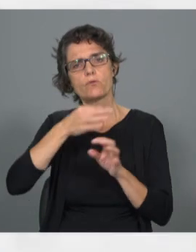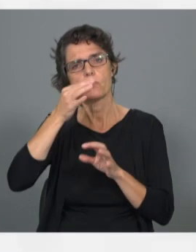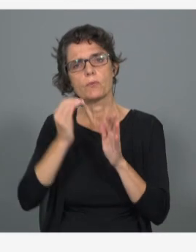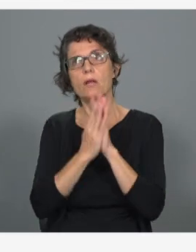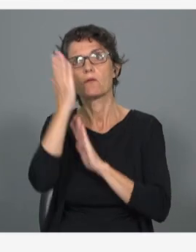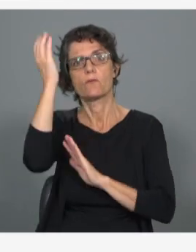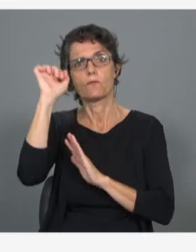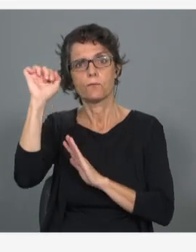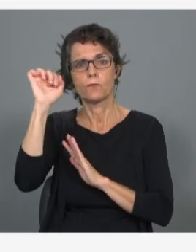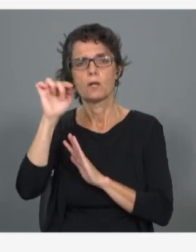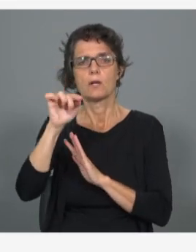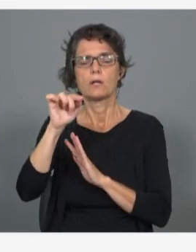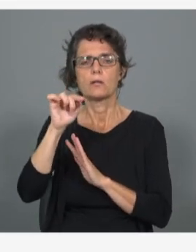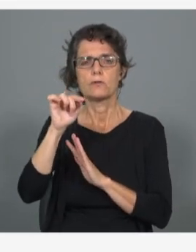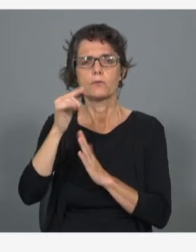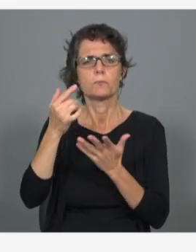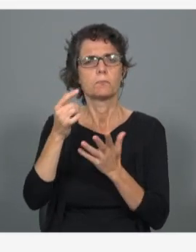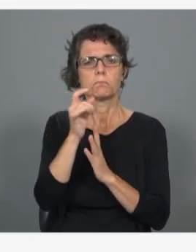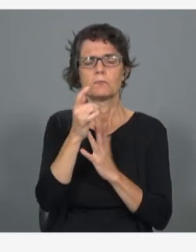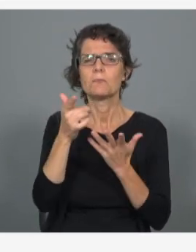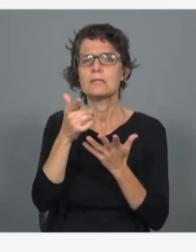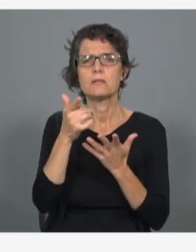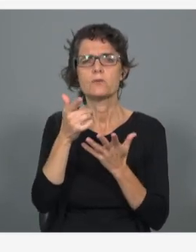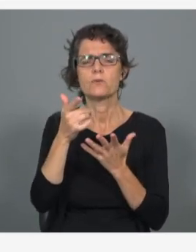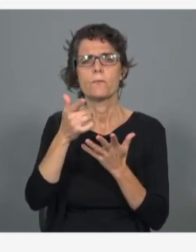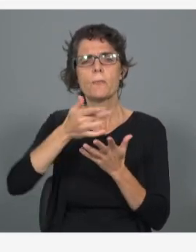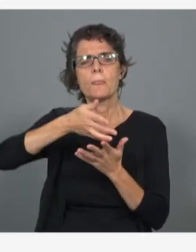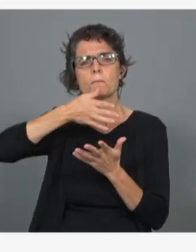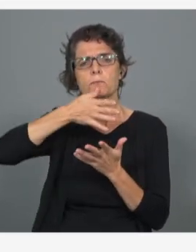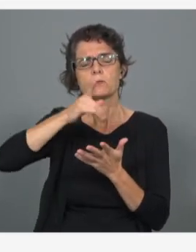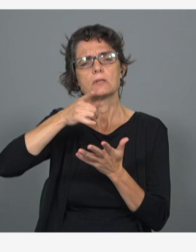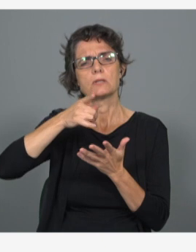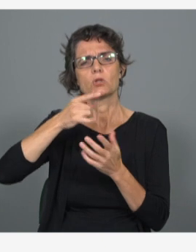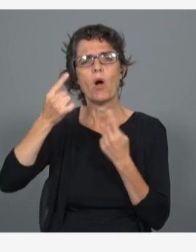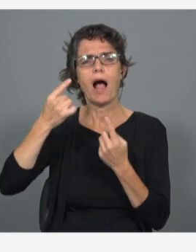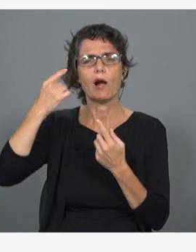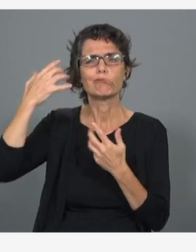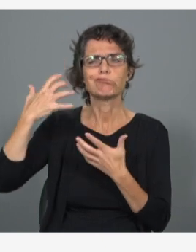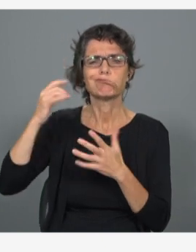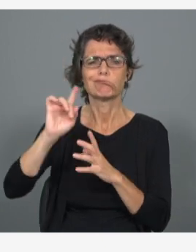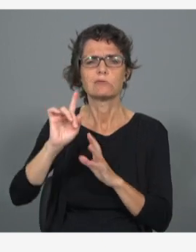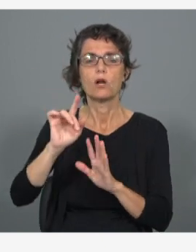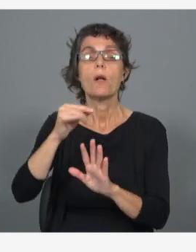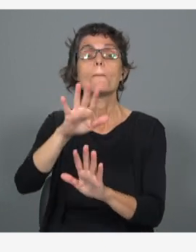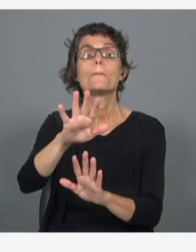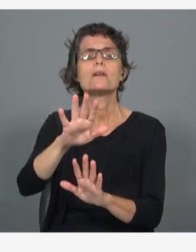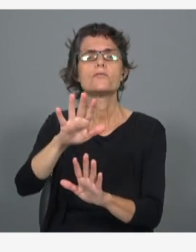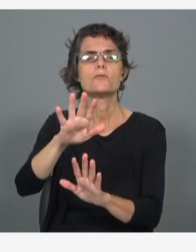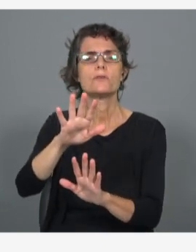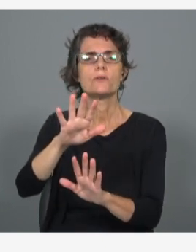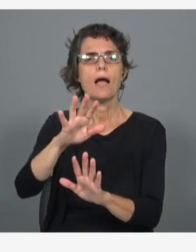da Palavra de Deus não como um ruído que se escuta, mas como algo que produz